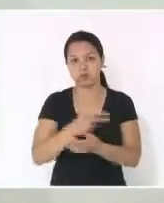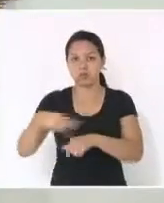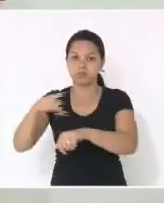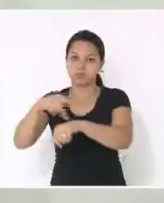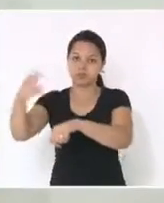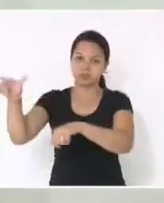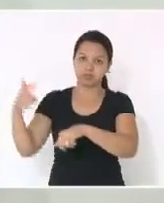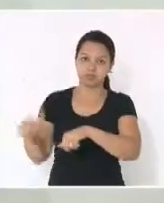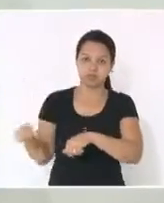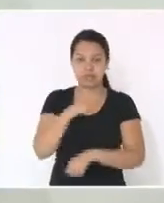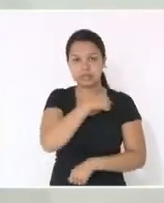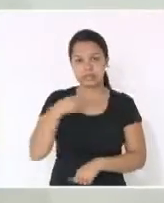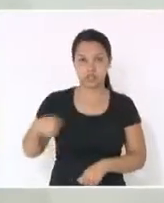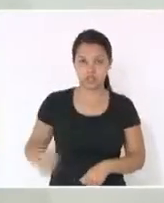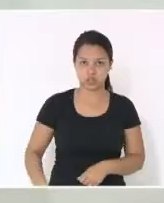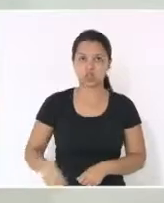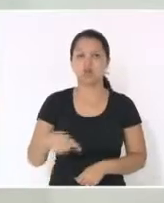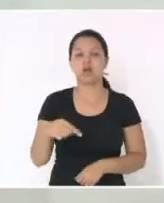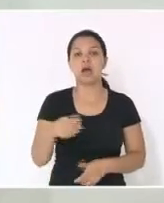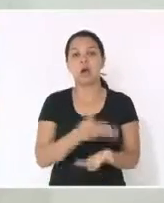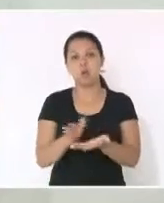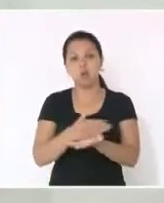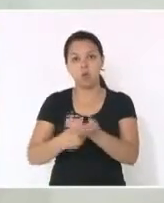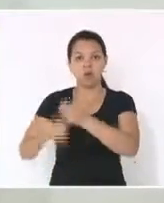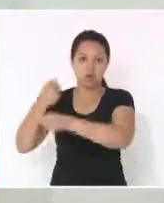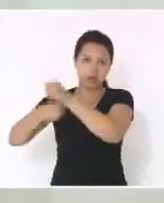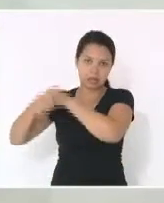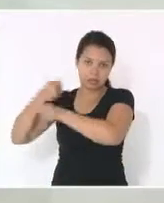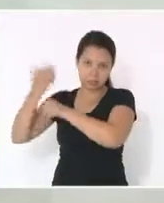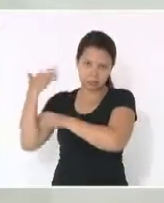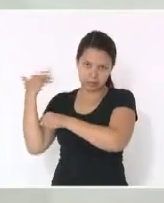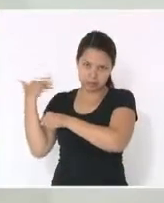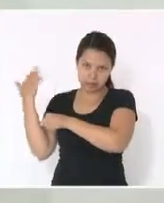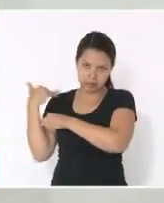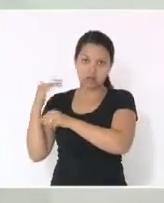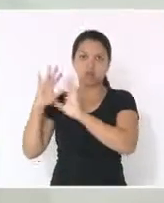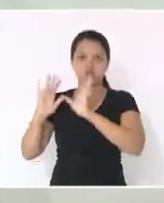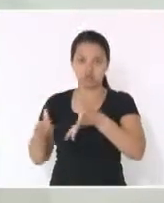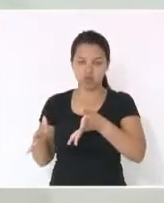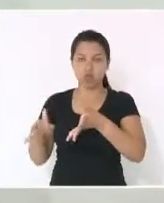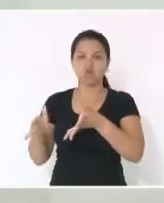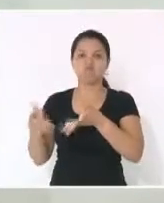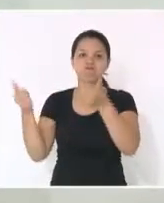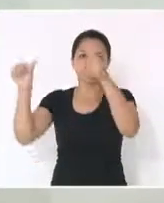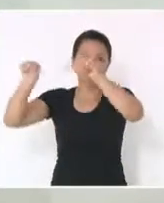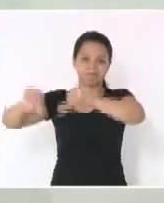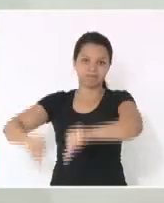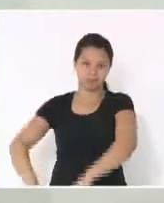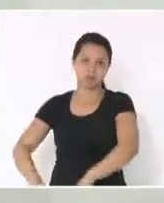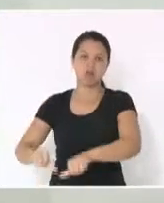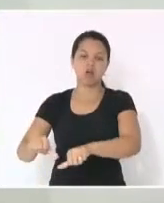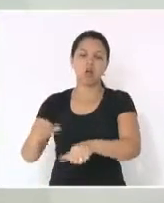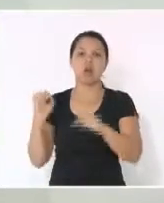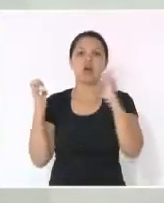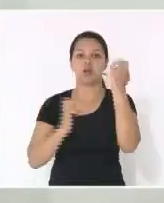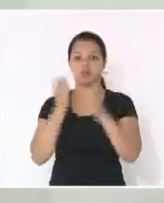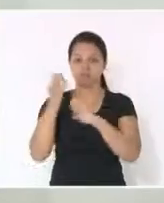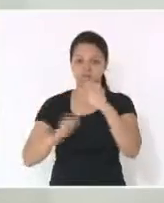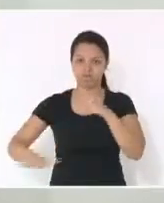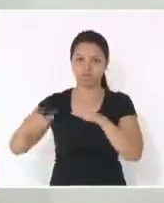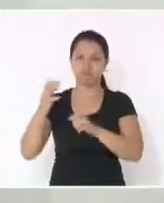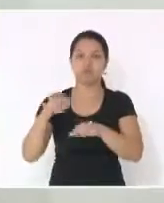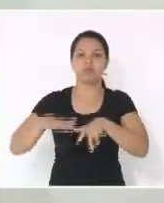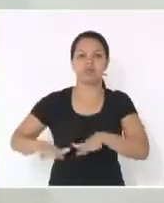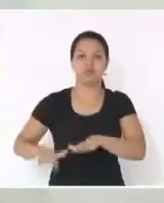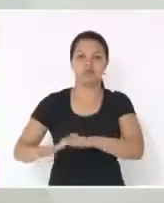alguns anos atrás tinha causado praticamente decretada a falência da nossa indústria têxtil aqui em santa catarina e foi